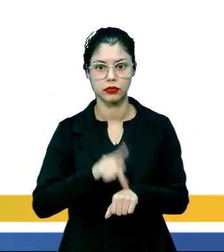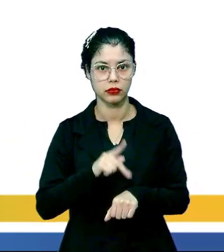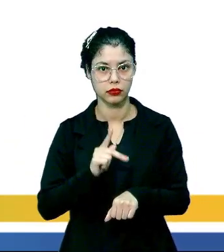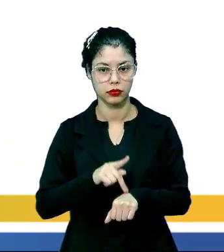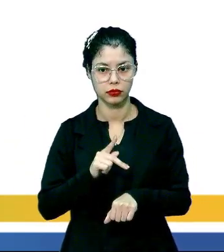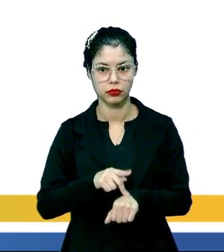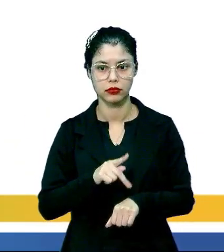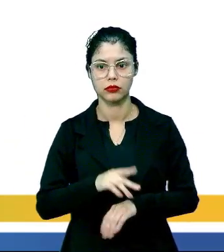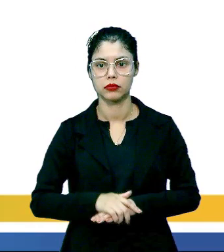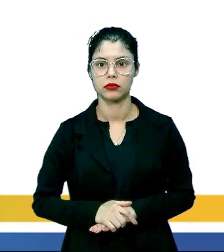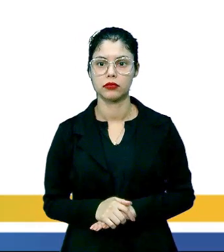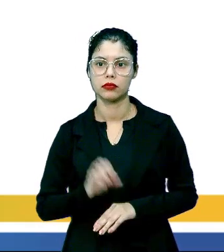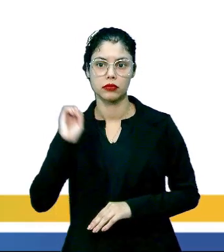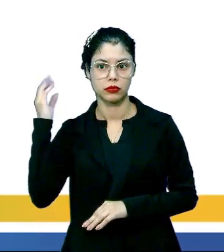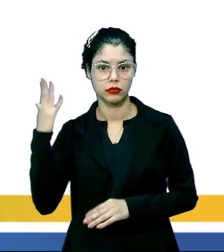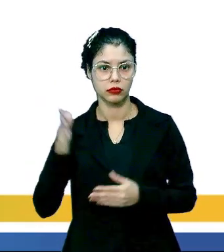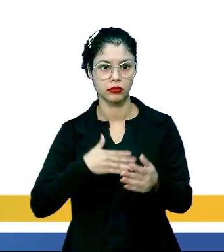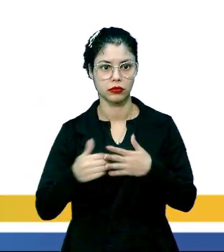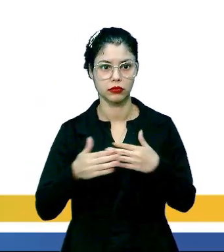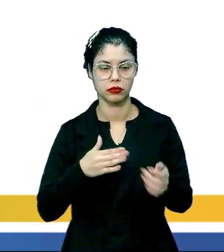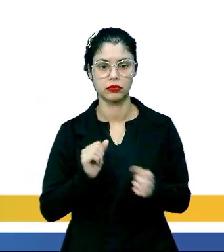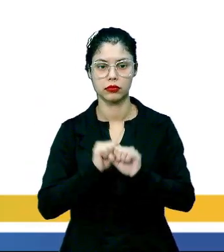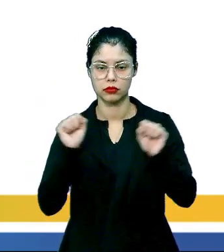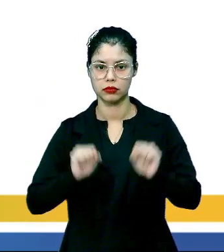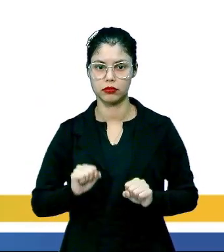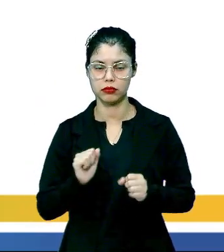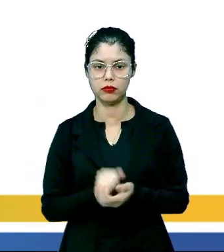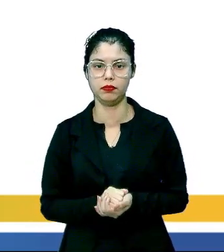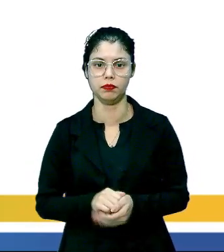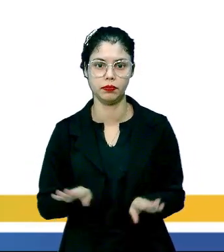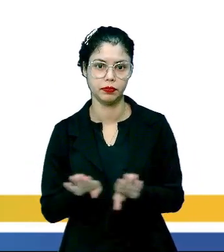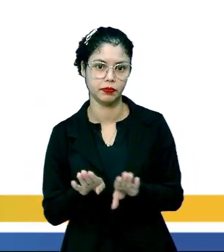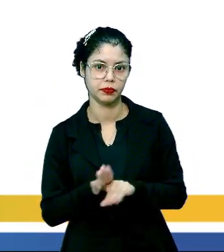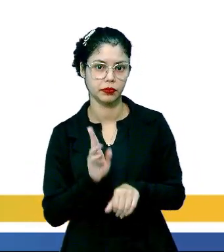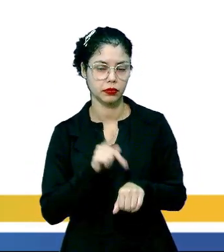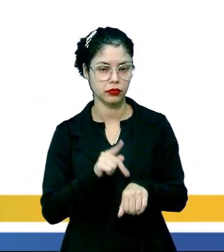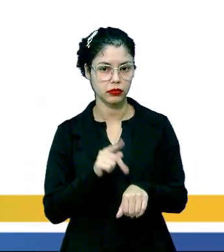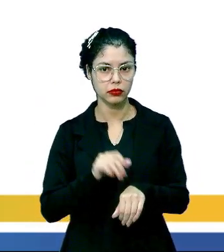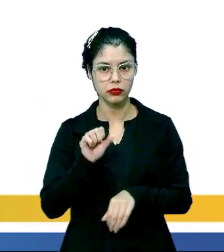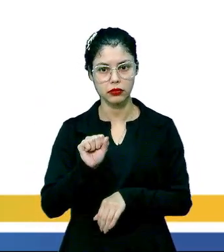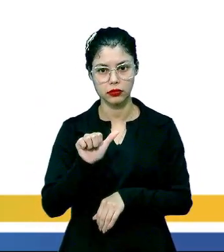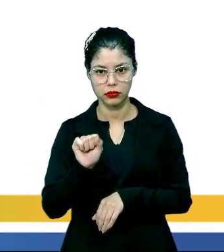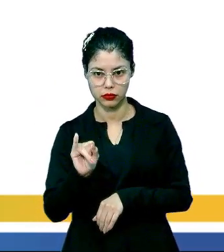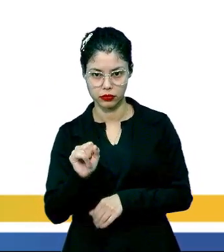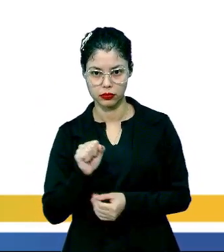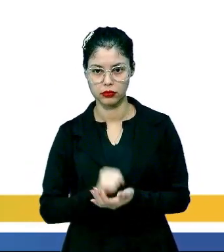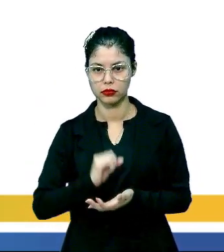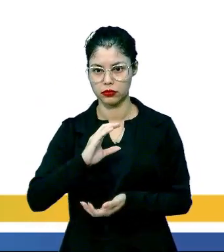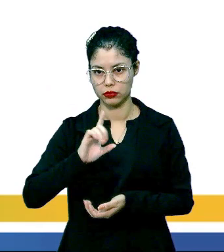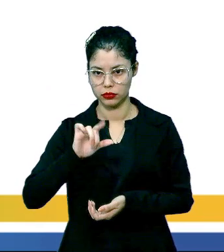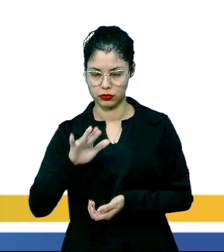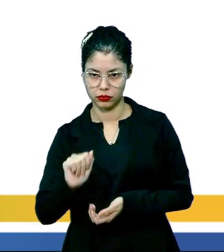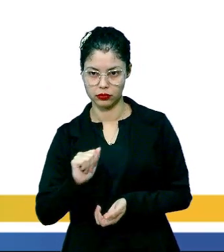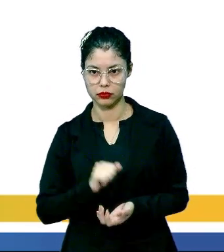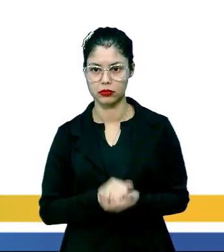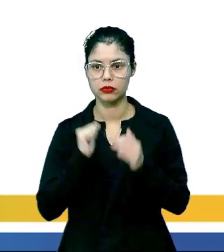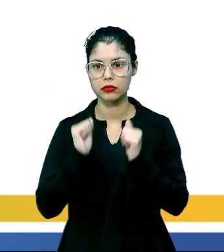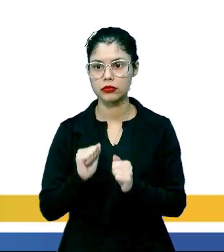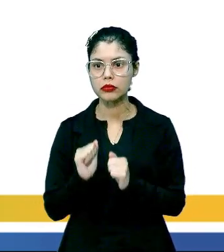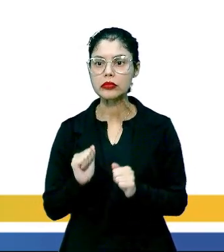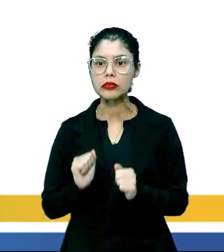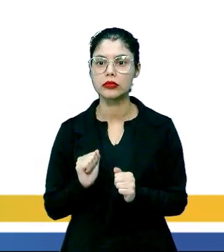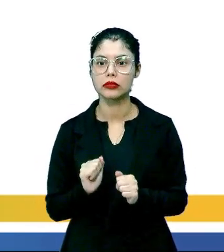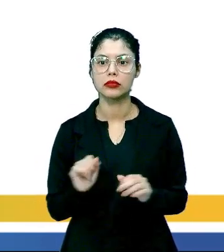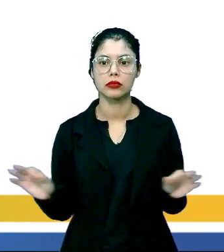como pedras. Pode acontecer em qualquer parte do sistema urinário. Essas pedras são formadas por sais de cálcio